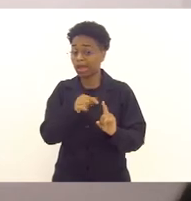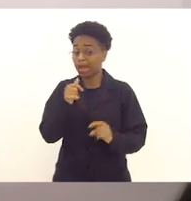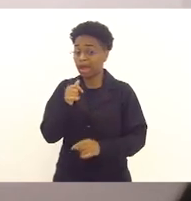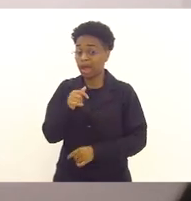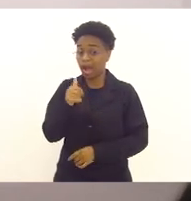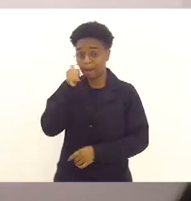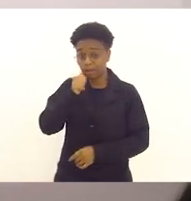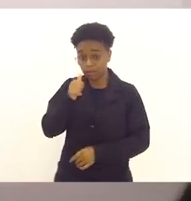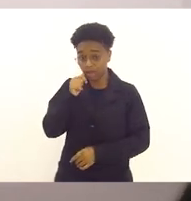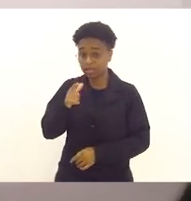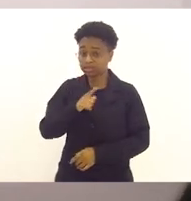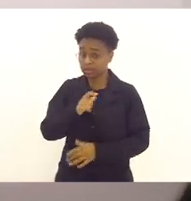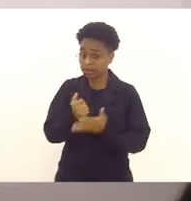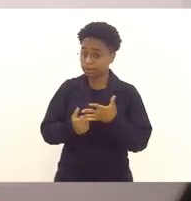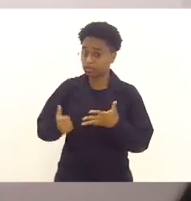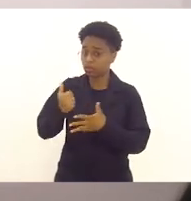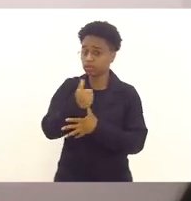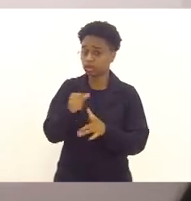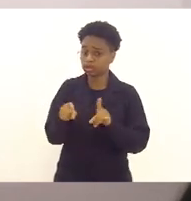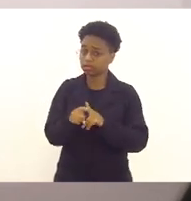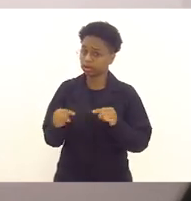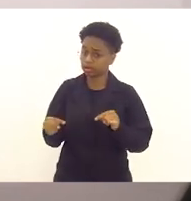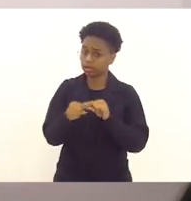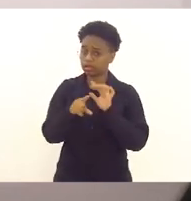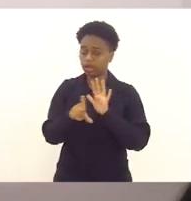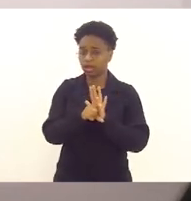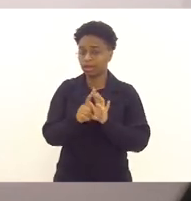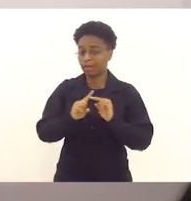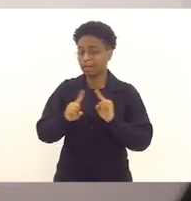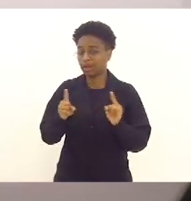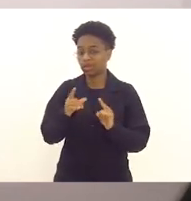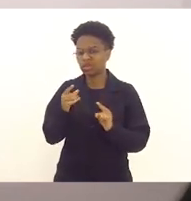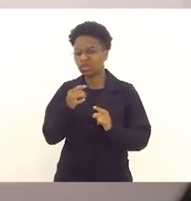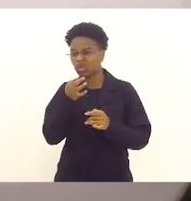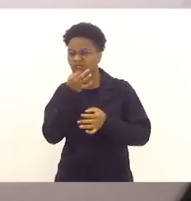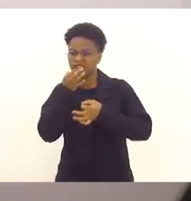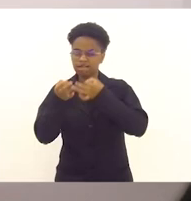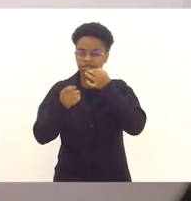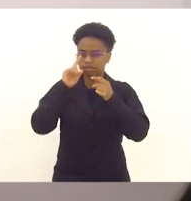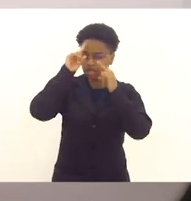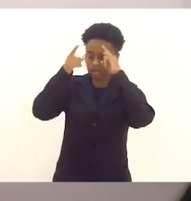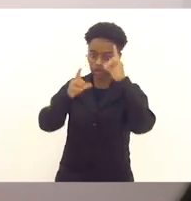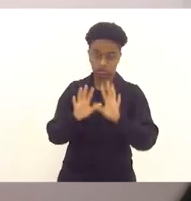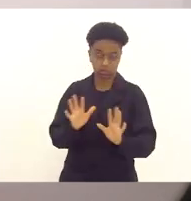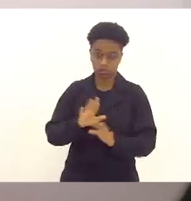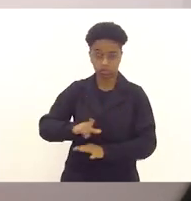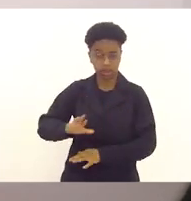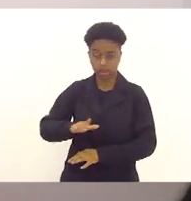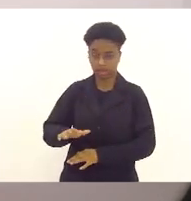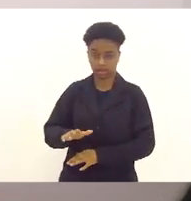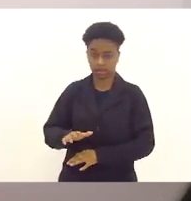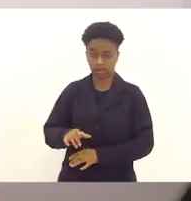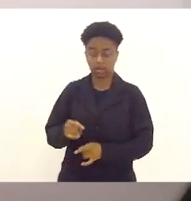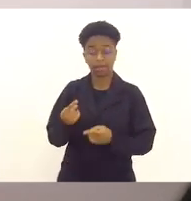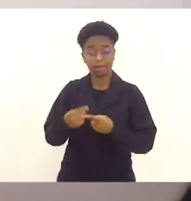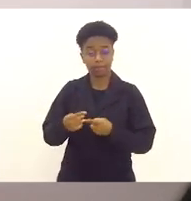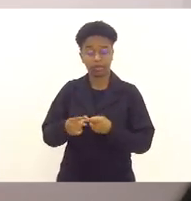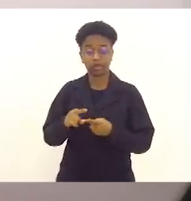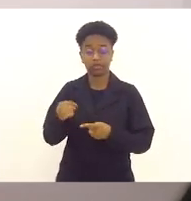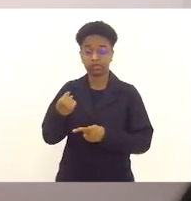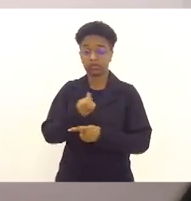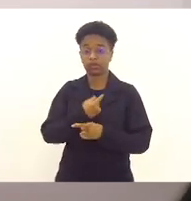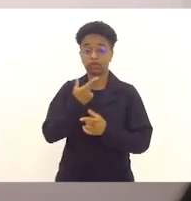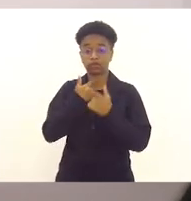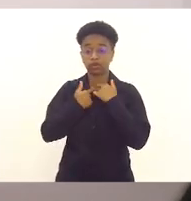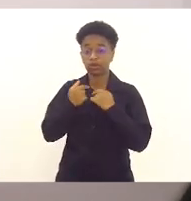tem prioridade ali inclusive legal a gente não tá achando isso não a gente não quer isso do nada não a gente quer porque a